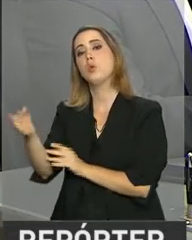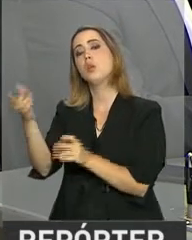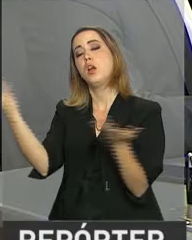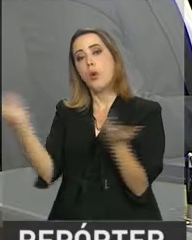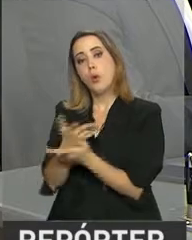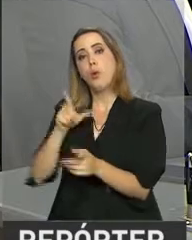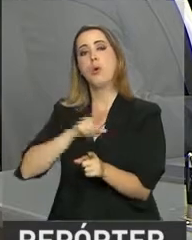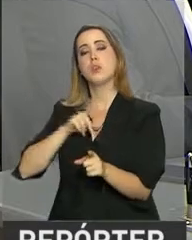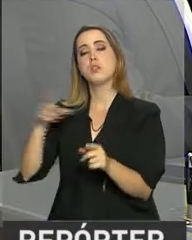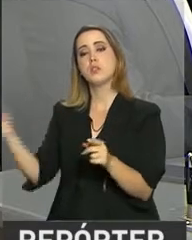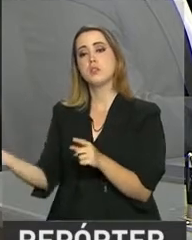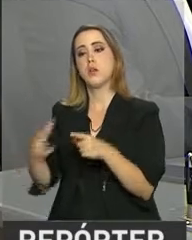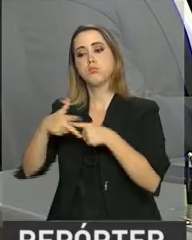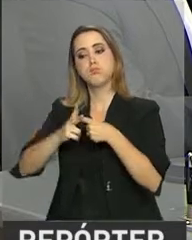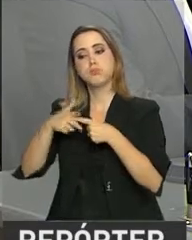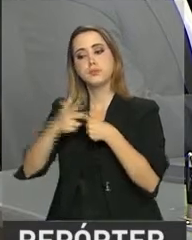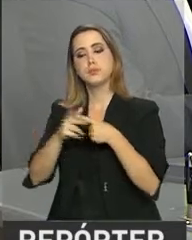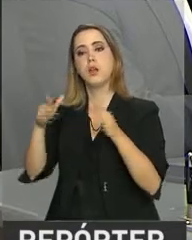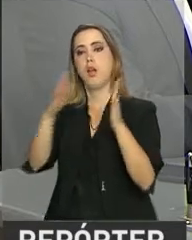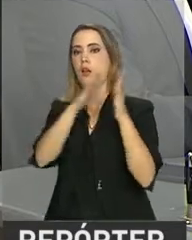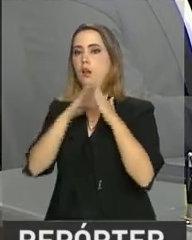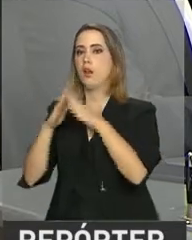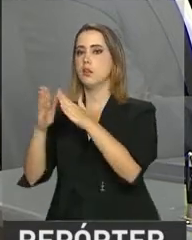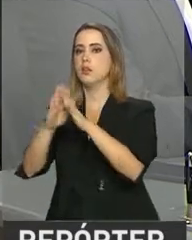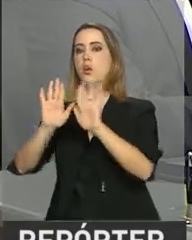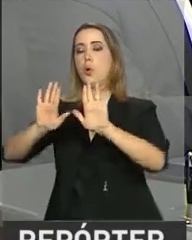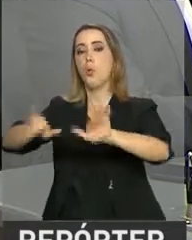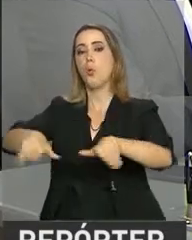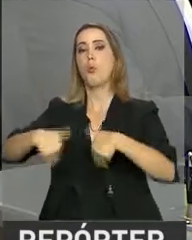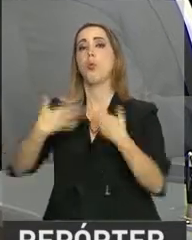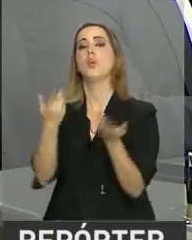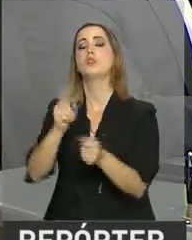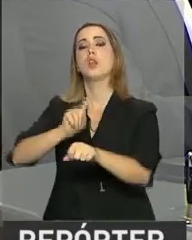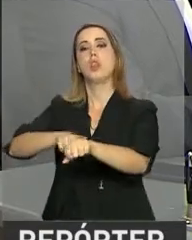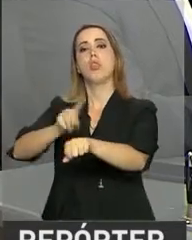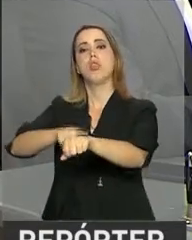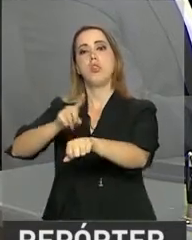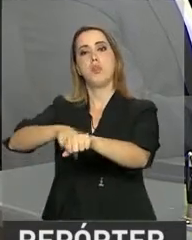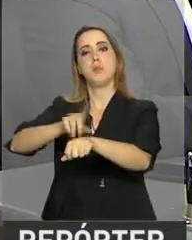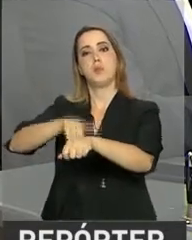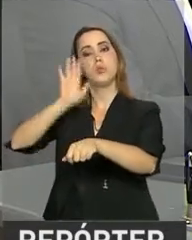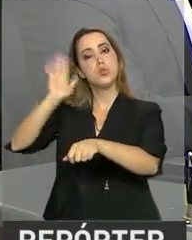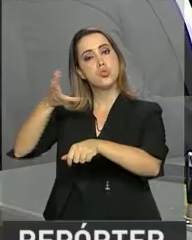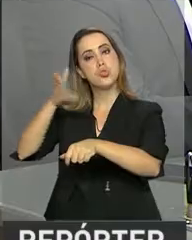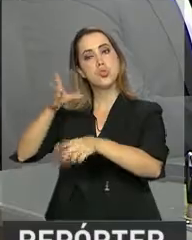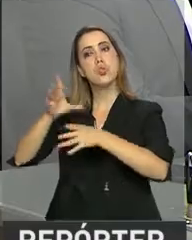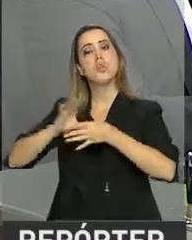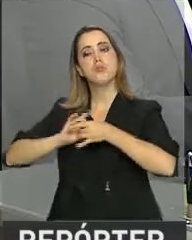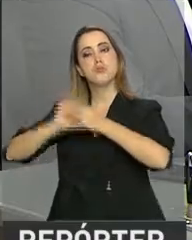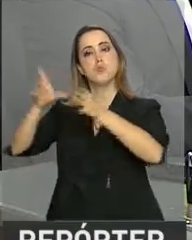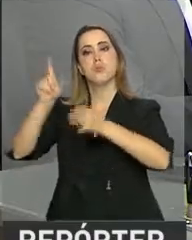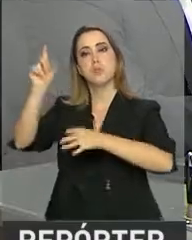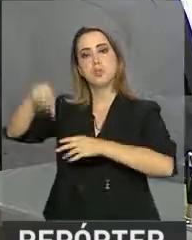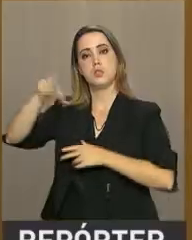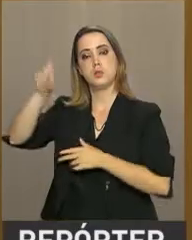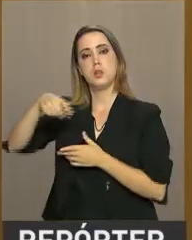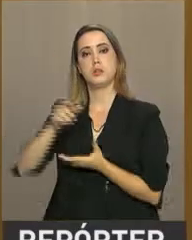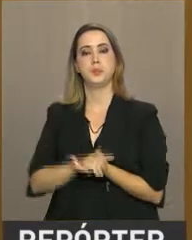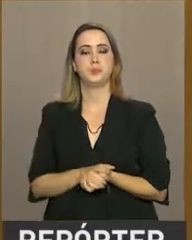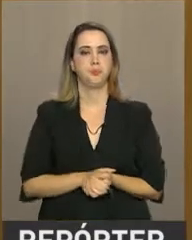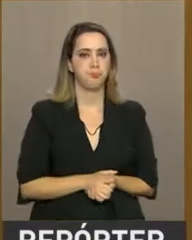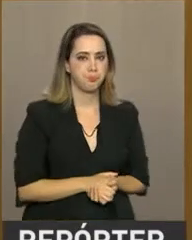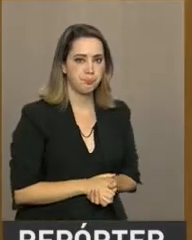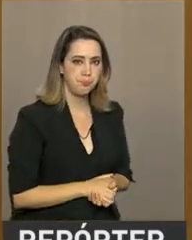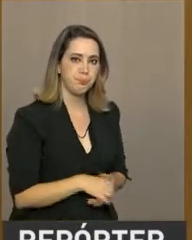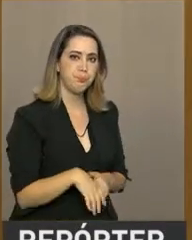gostaria de saber quando o estádio estará disponível e também se qualquer cidadão pode ter esse benefício o